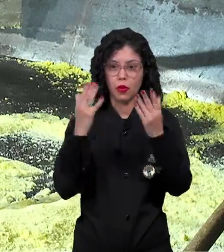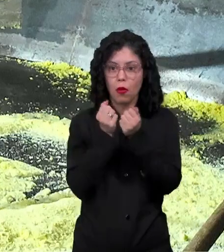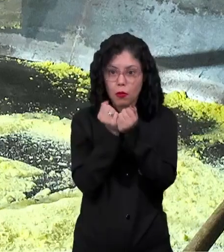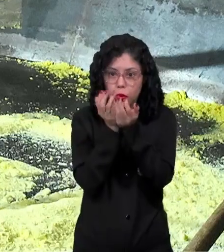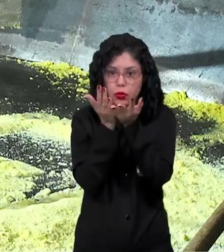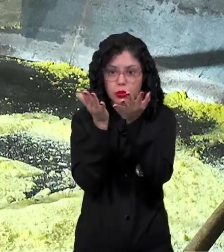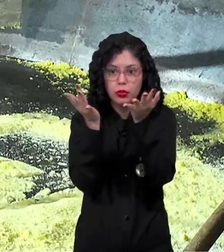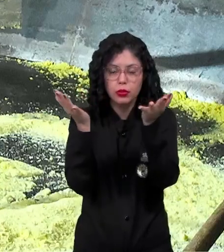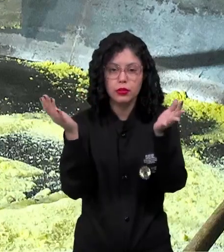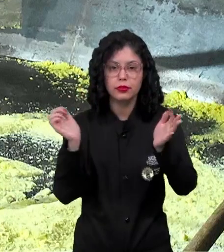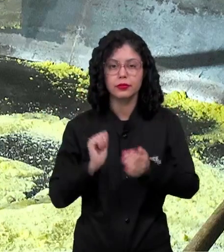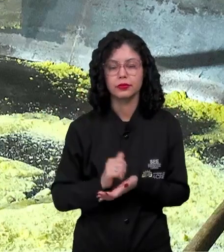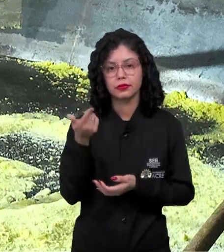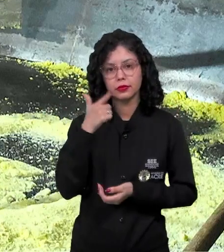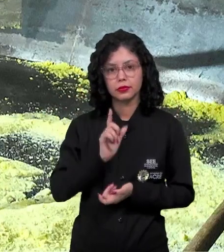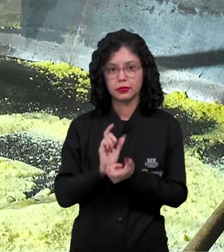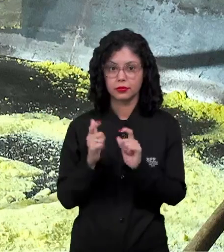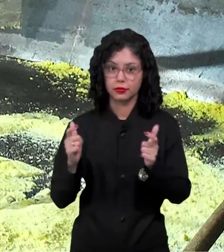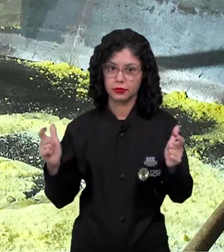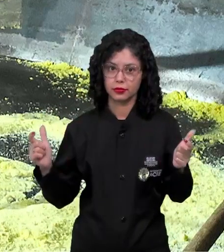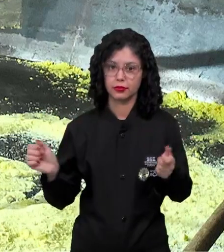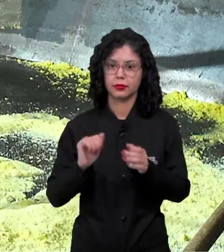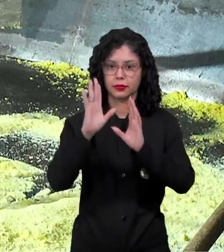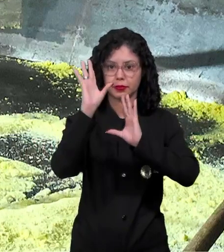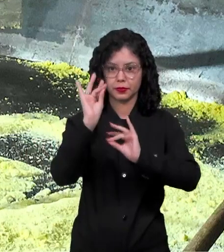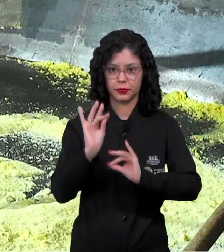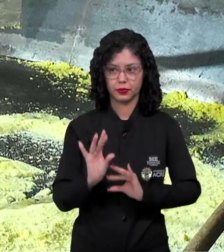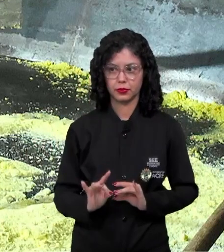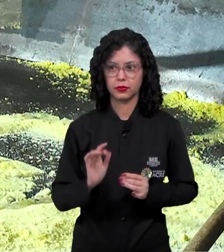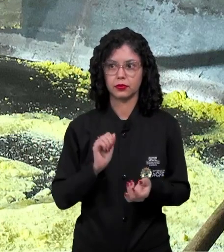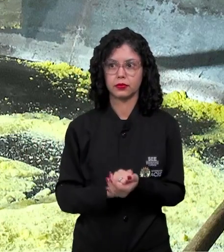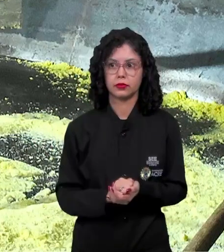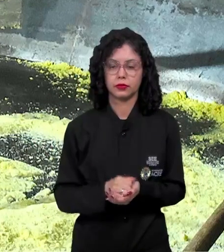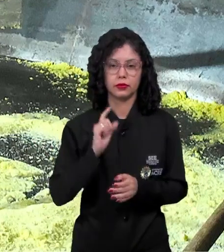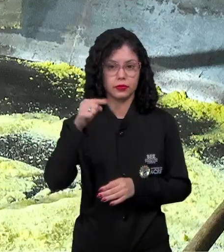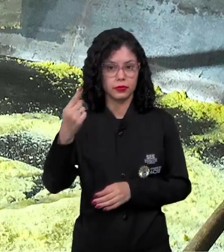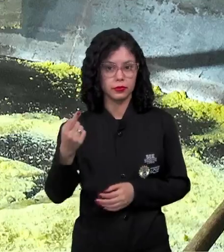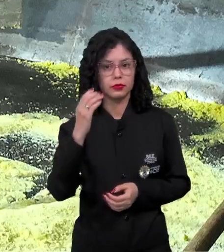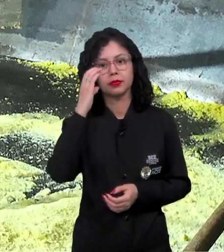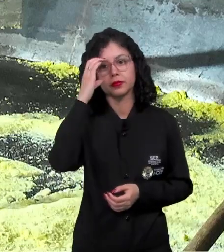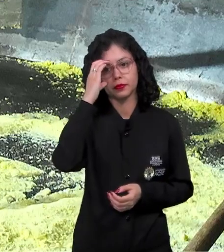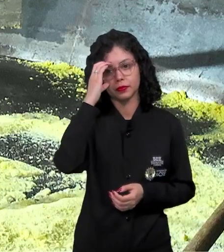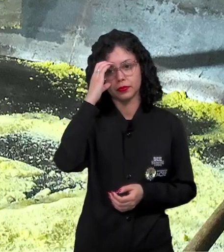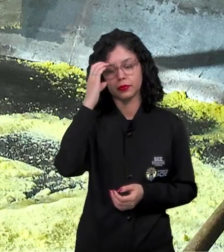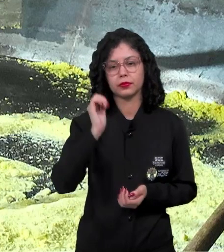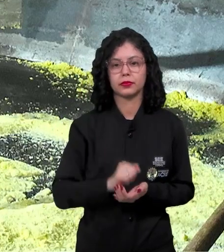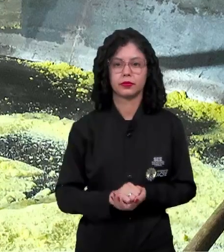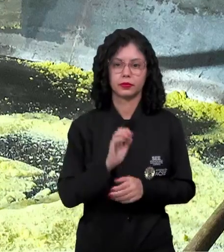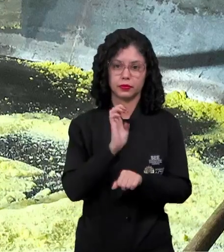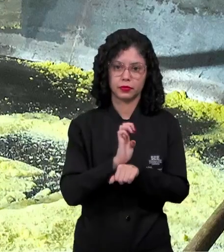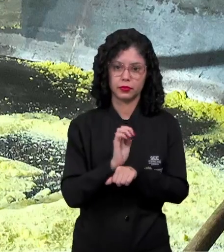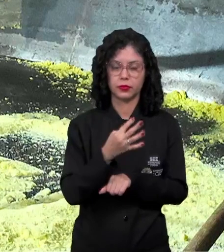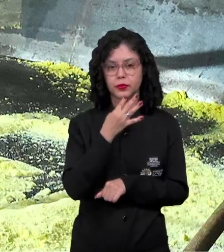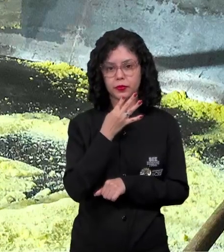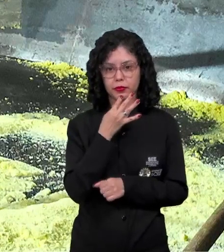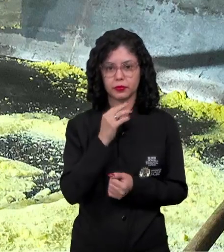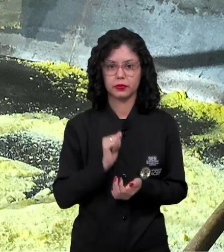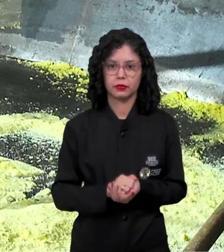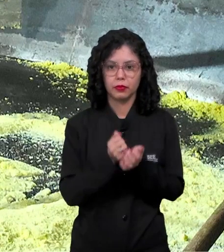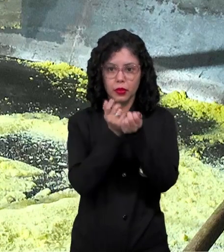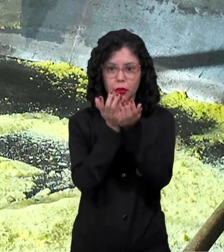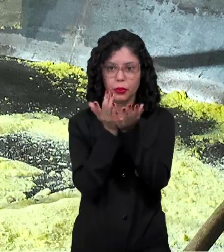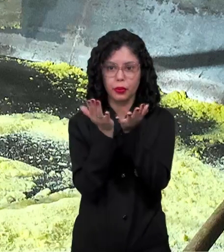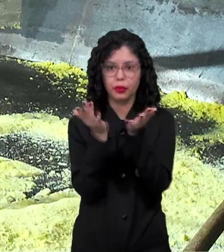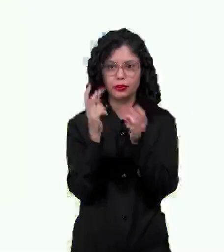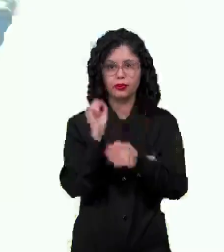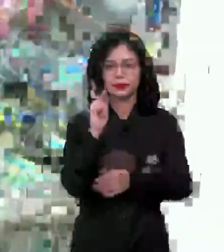que também vem ganhando um grande destaque, que é lá da cidade de Cruzeiro do Sul, que é a cidade que é conhecida da